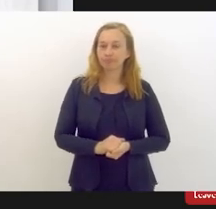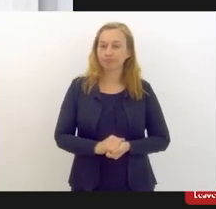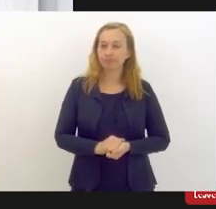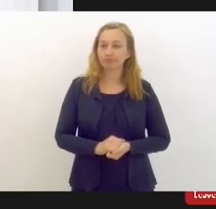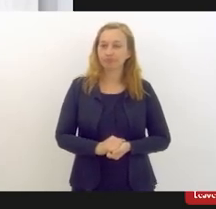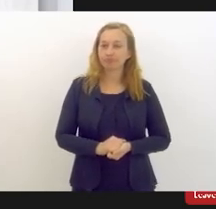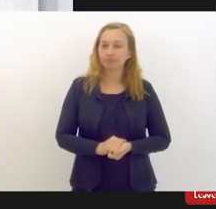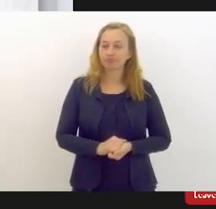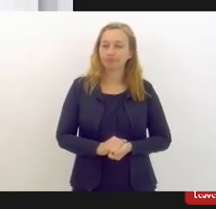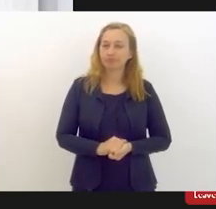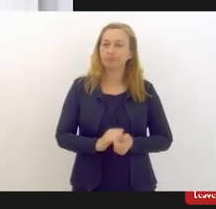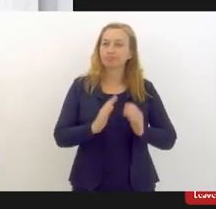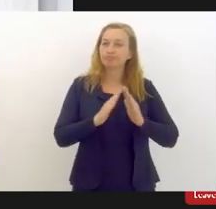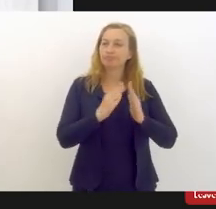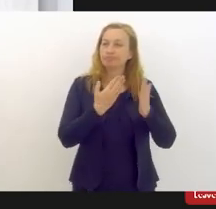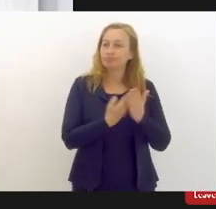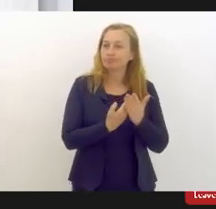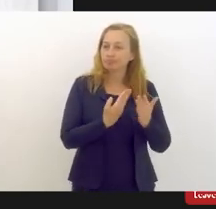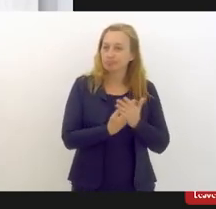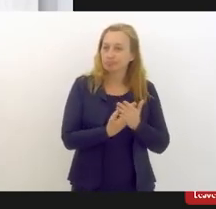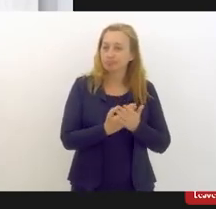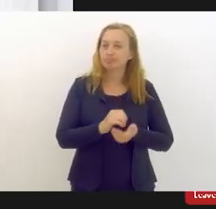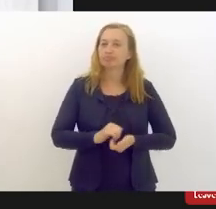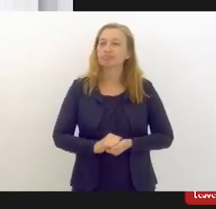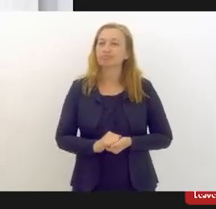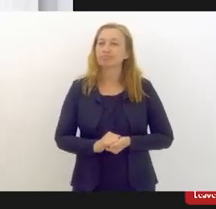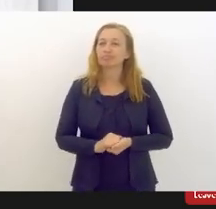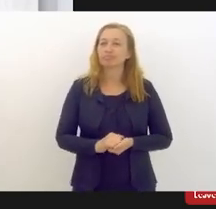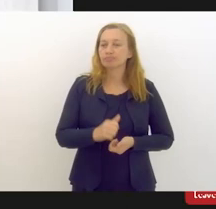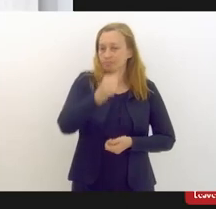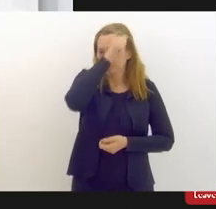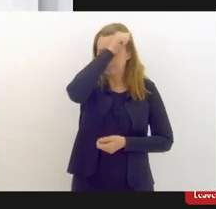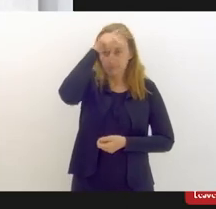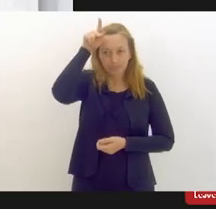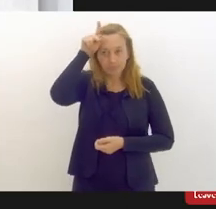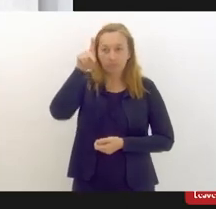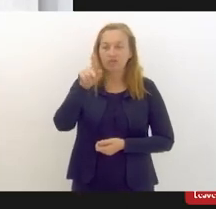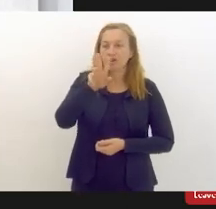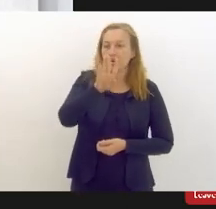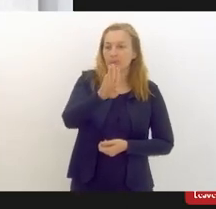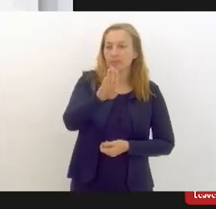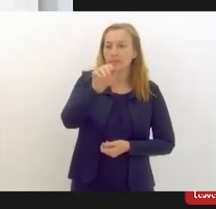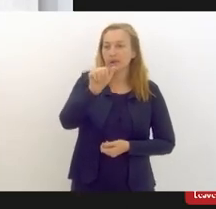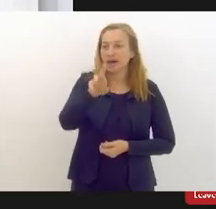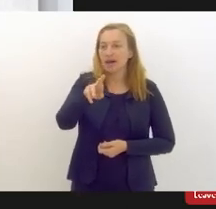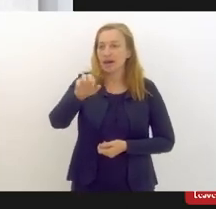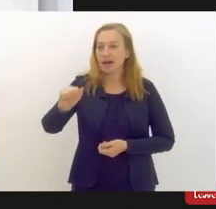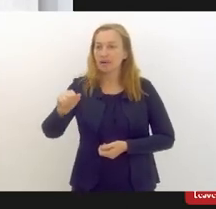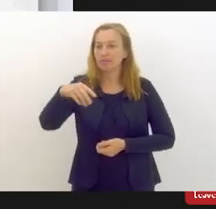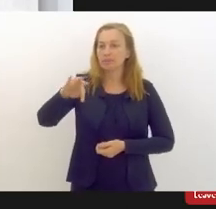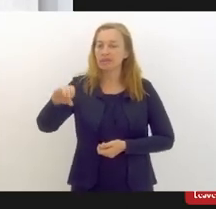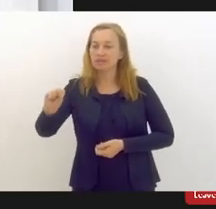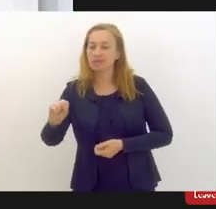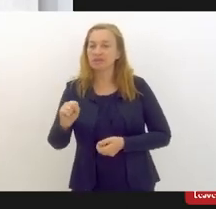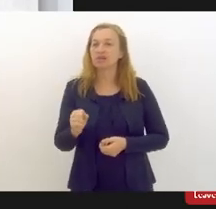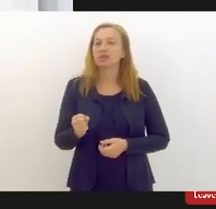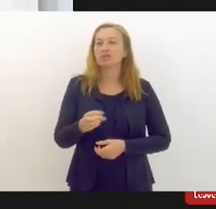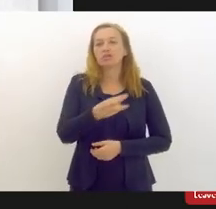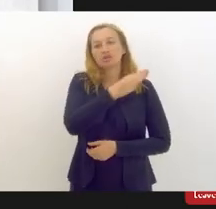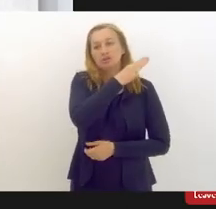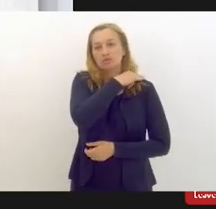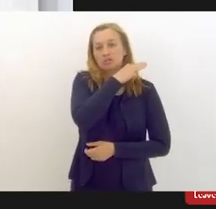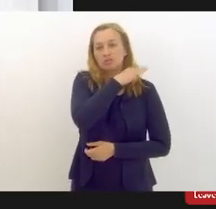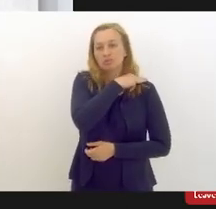a Escola Vocacional da Música, parceria com a Prefeitura de Barra Mansa. Temos um ensino médio integral, né, vocacionado